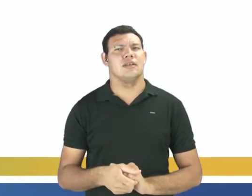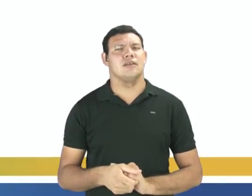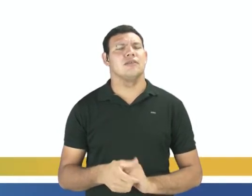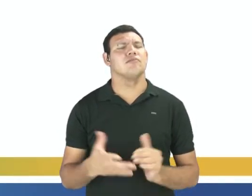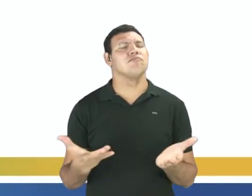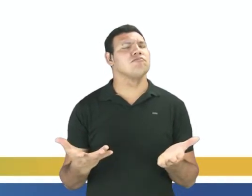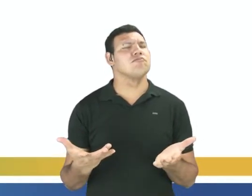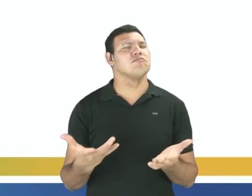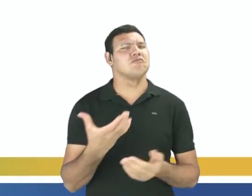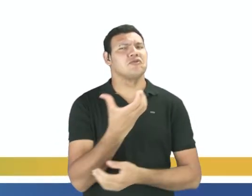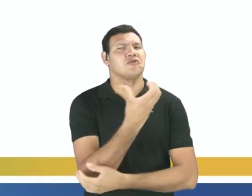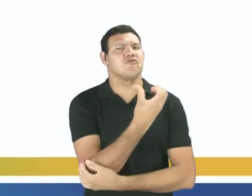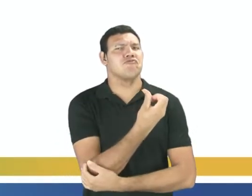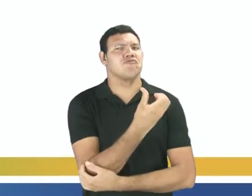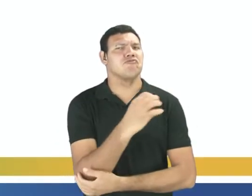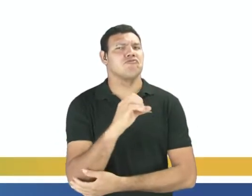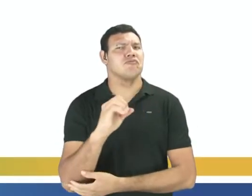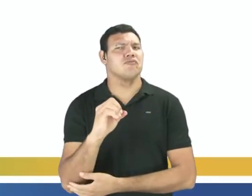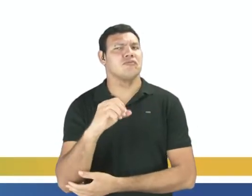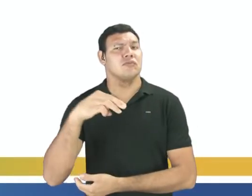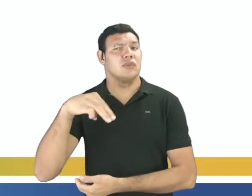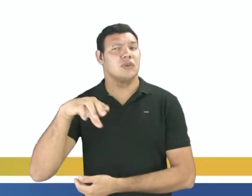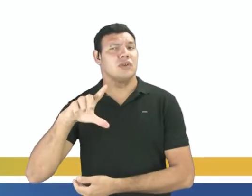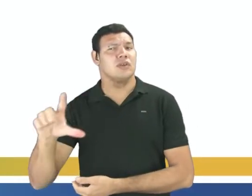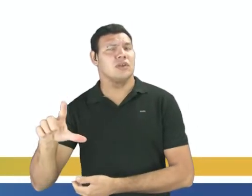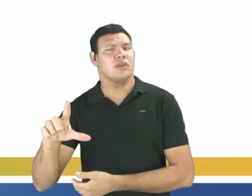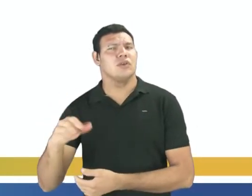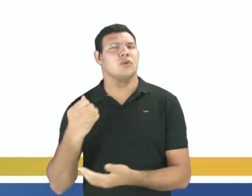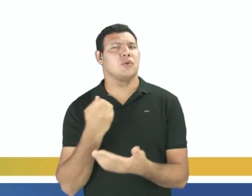de 600? Eu te pergunto,